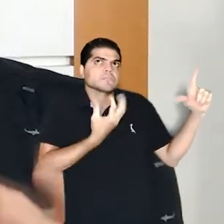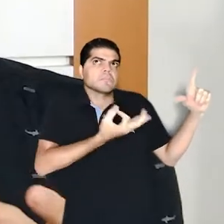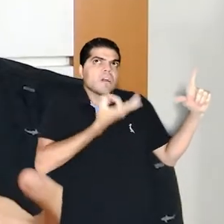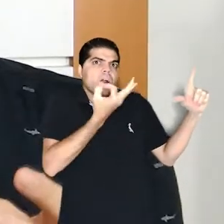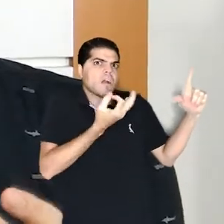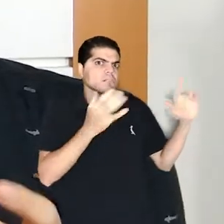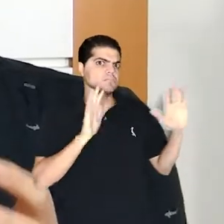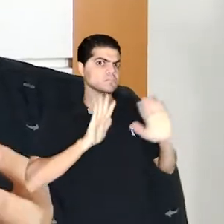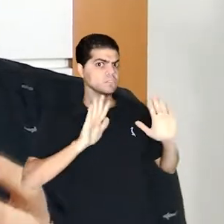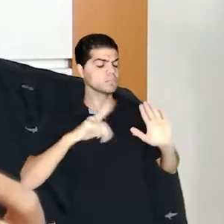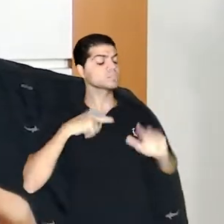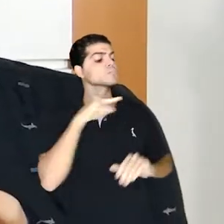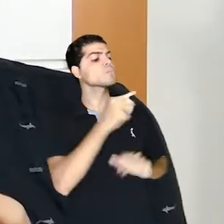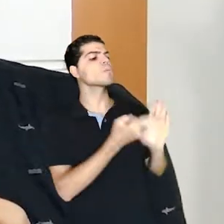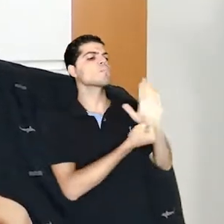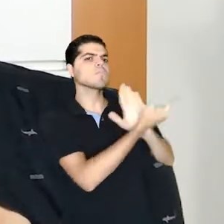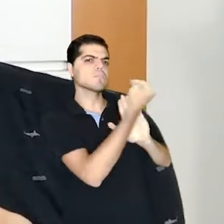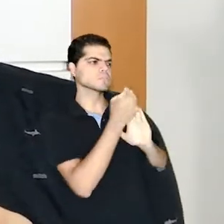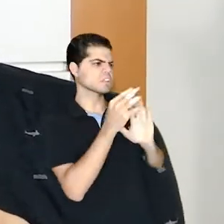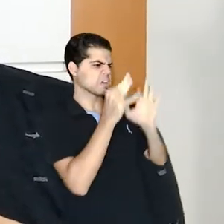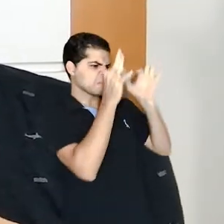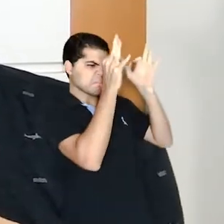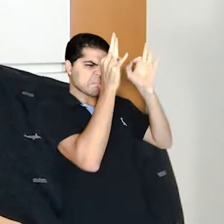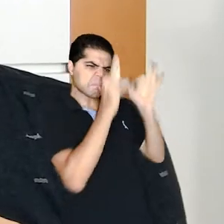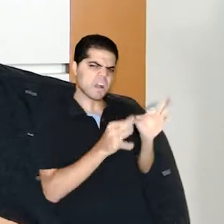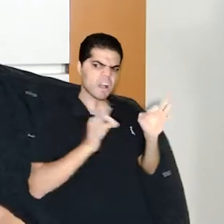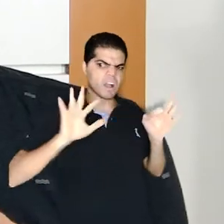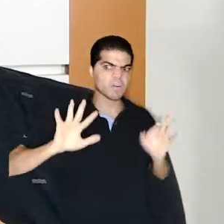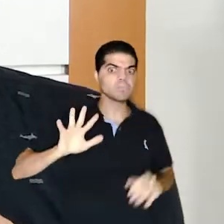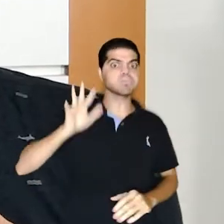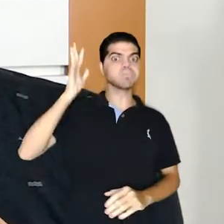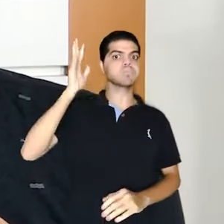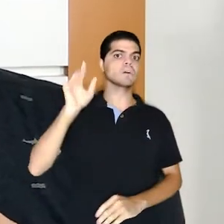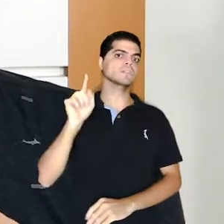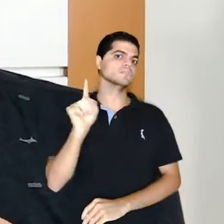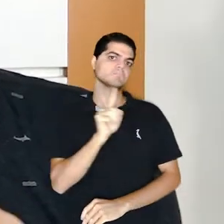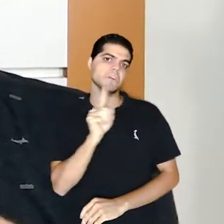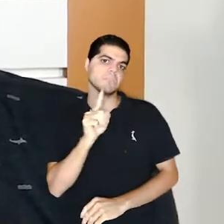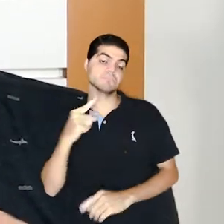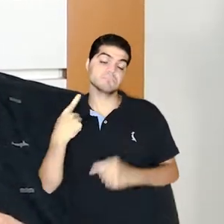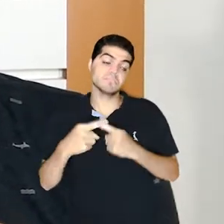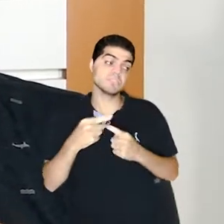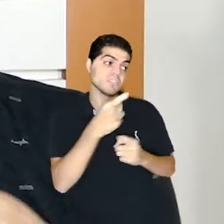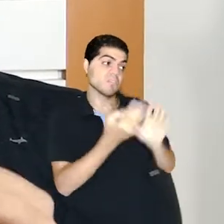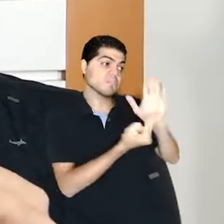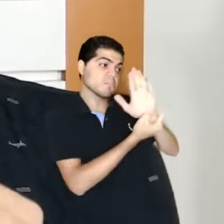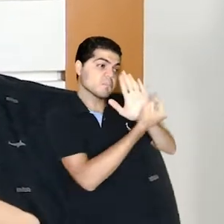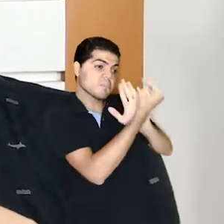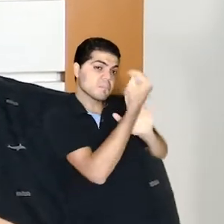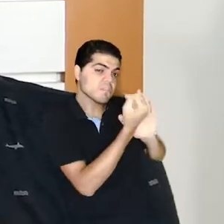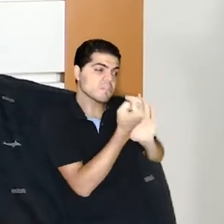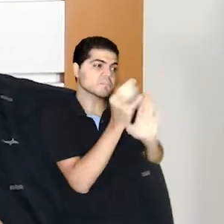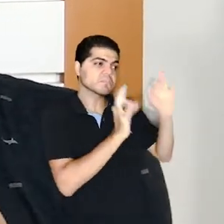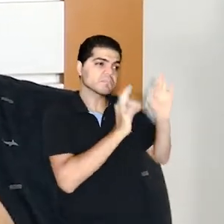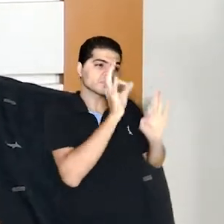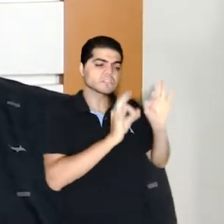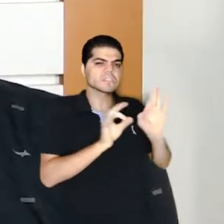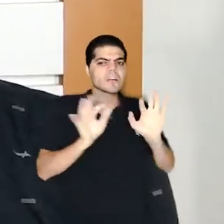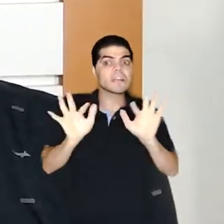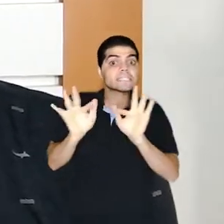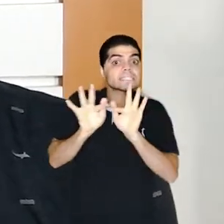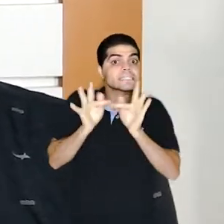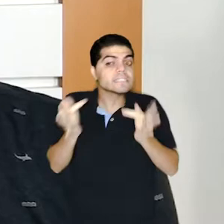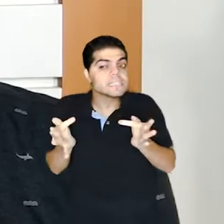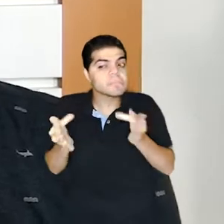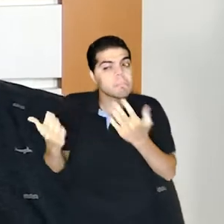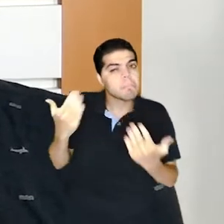essa pintura dele retrata fielmente o que aconteceu. Porque, como toda imagem, como toda pintura, enfim, ela mostra uma